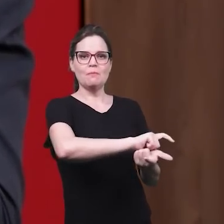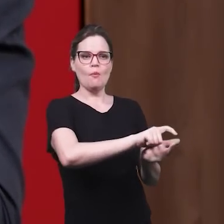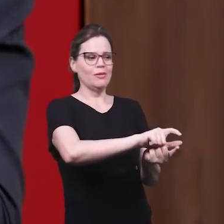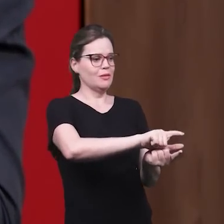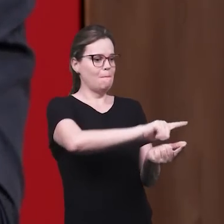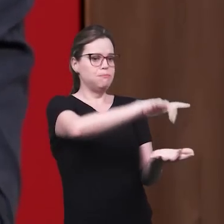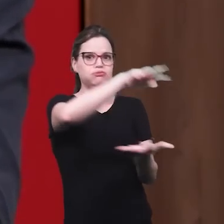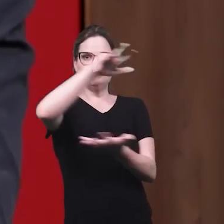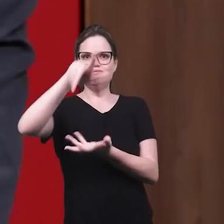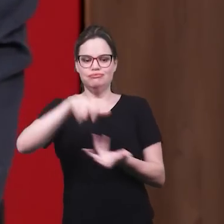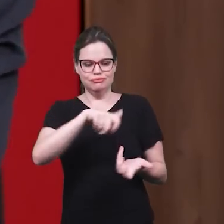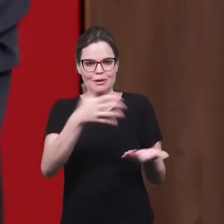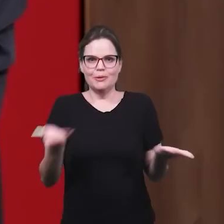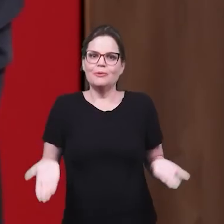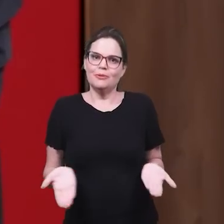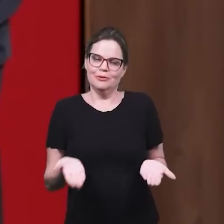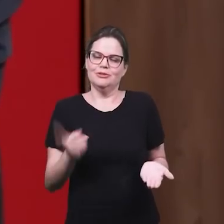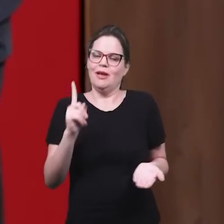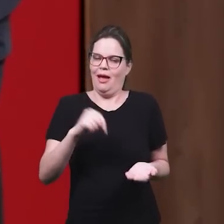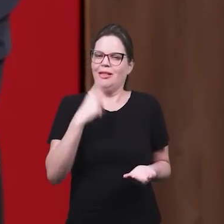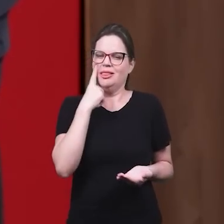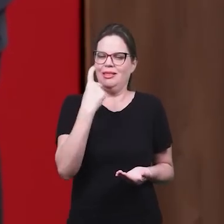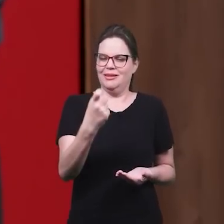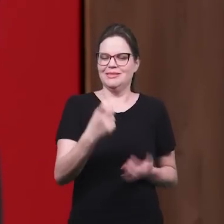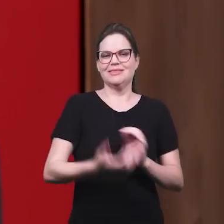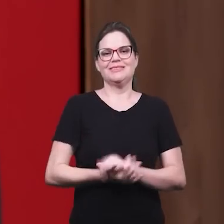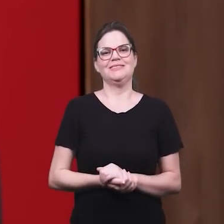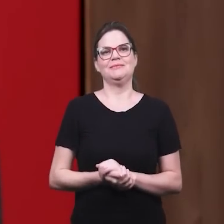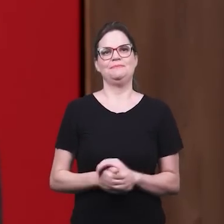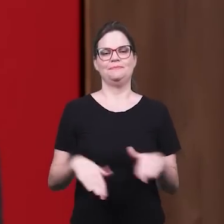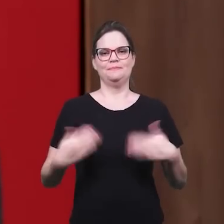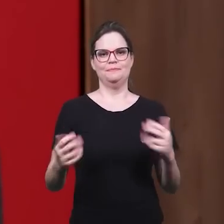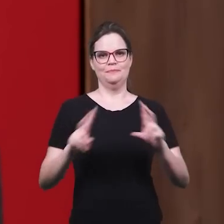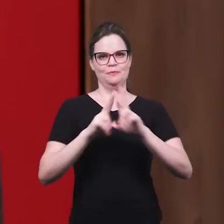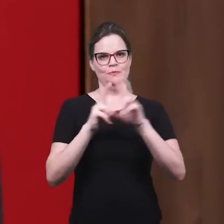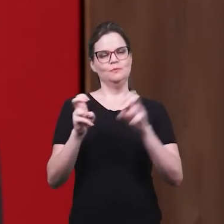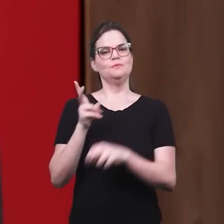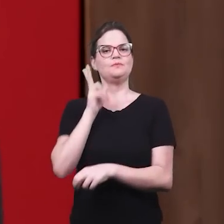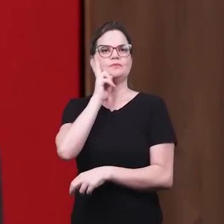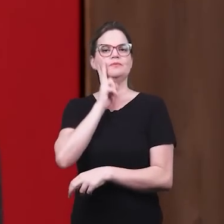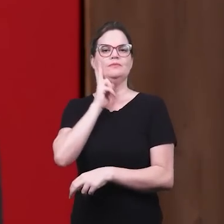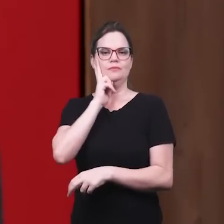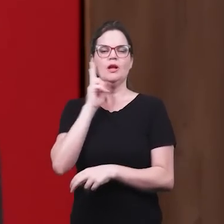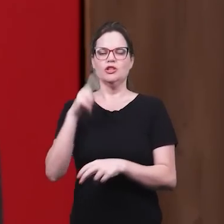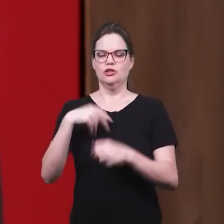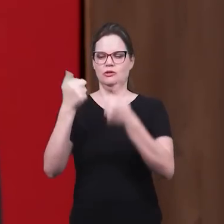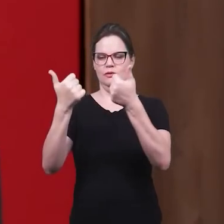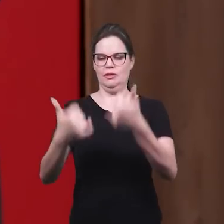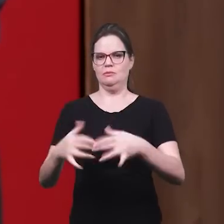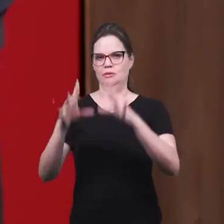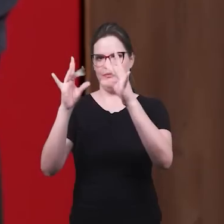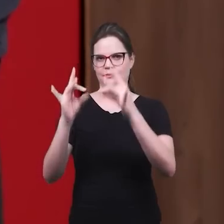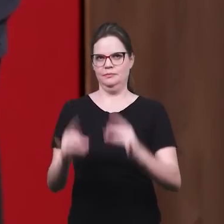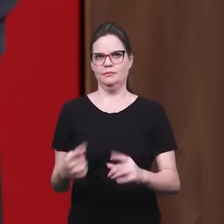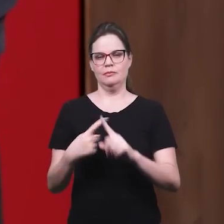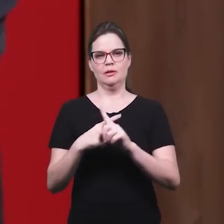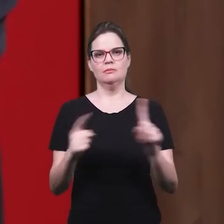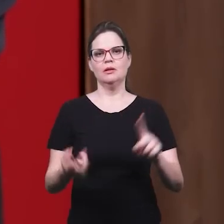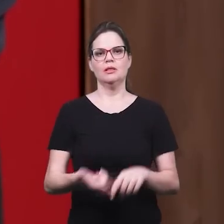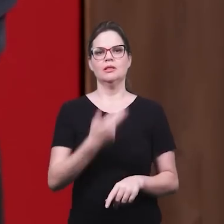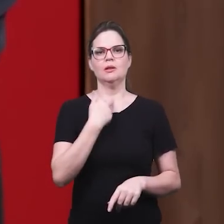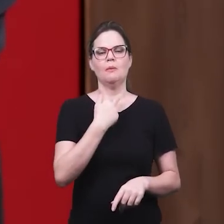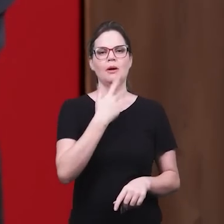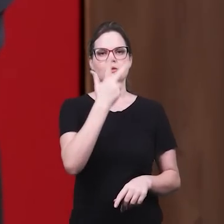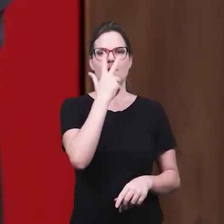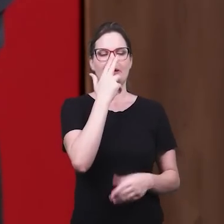interessante, mas antes da gente entrar até no aspecto do vinho, nós não podemos desvalorizar a